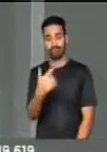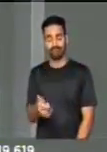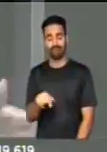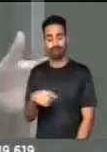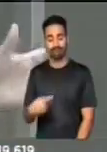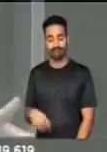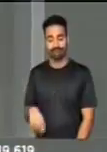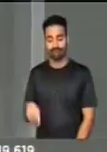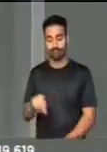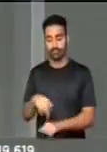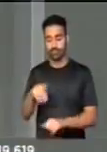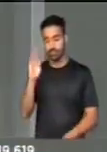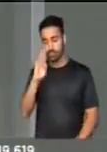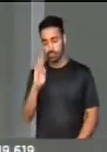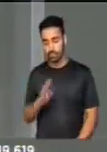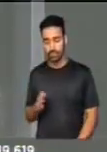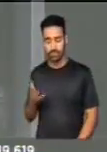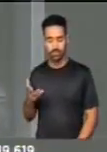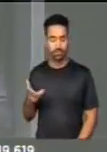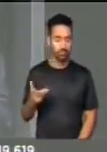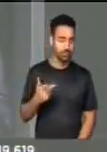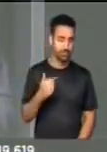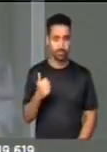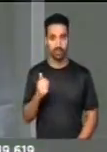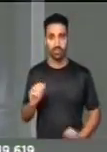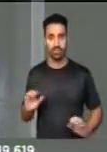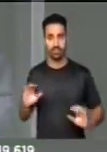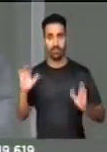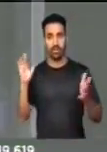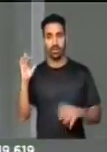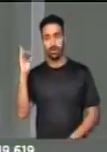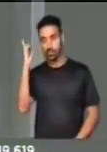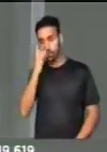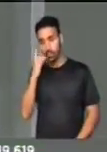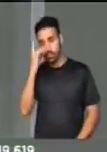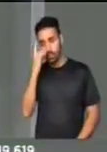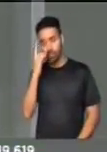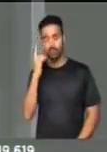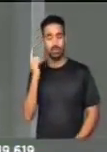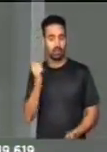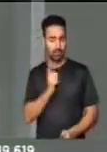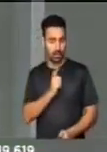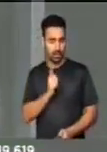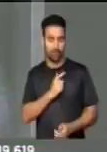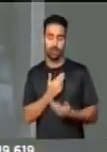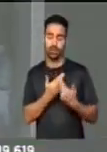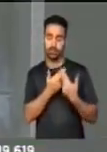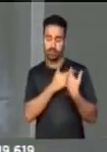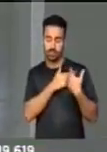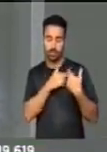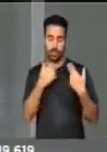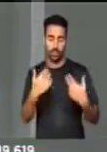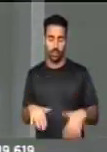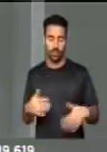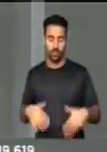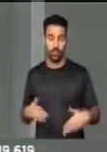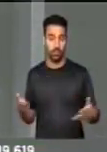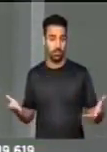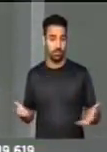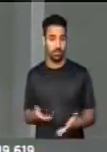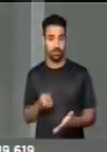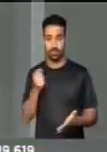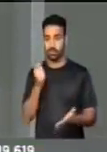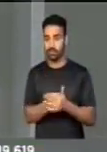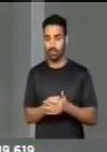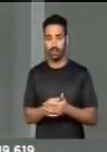maravilhoso, esse país que estava em festa do domingo, esse país que tem com o seu povo uma responsabilidade muito grande, seja obrigado a pagar